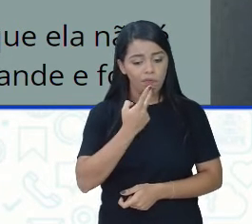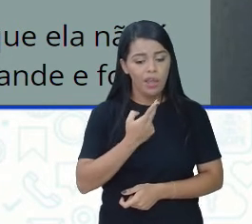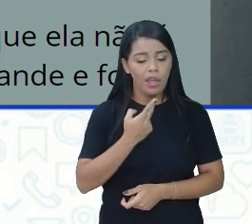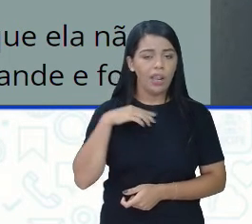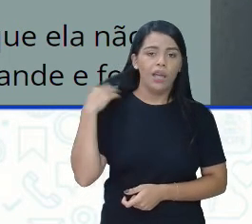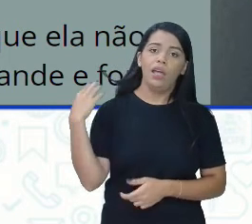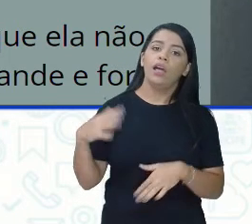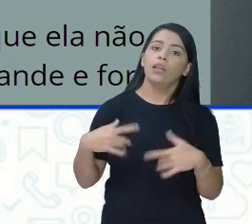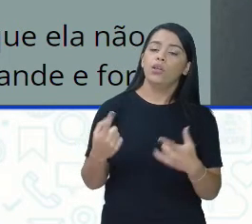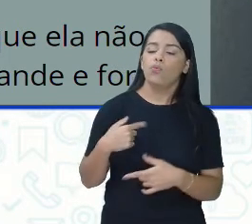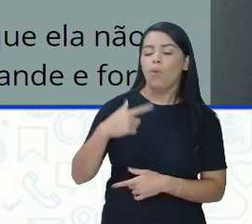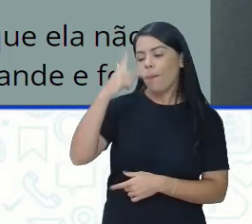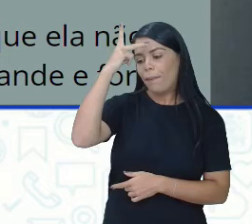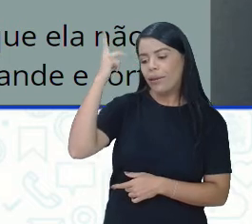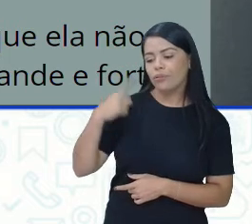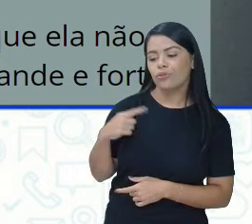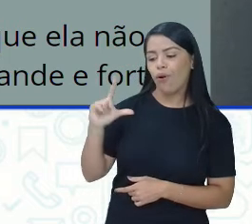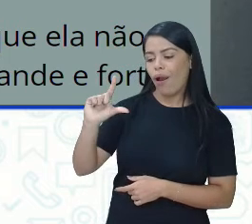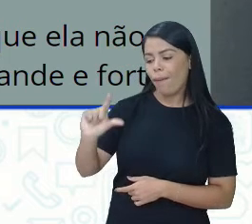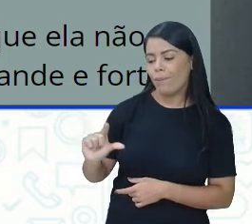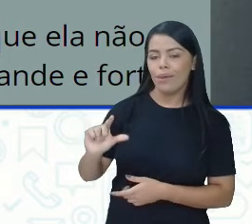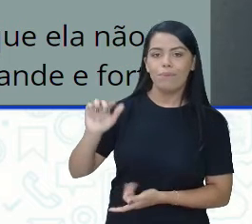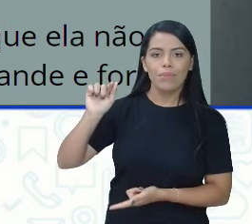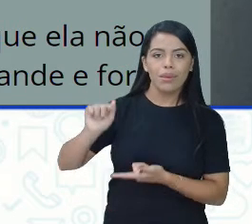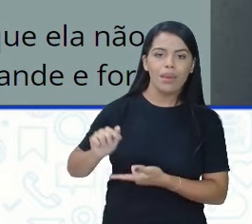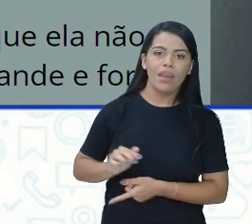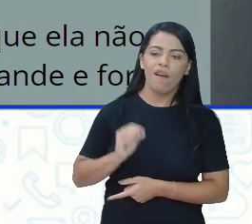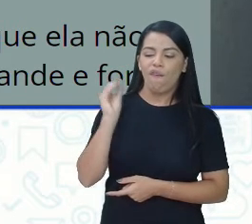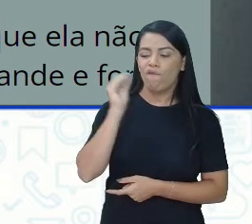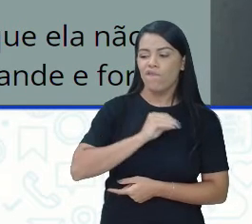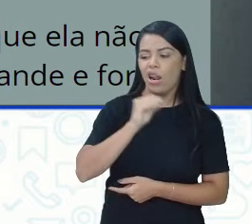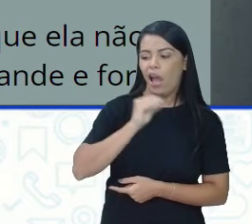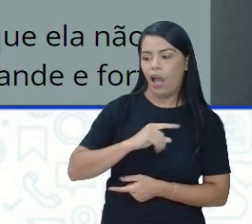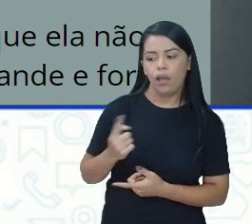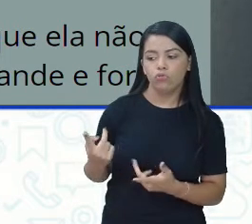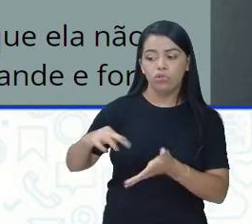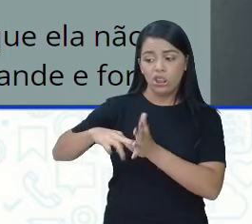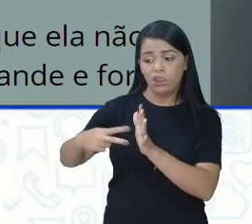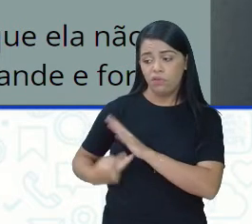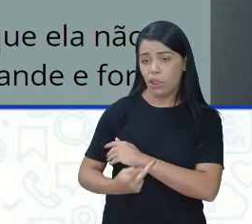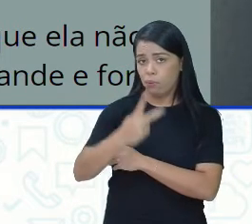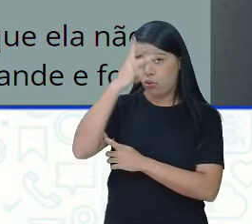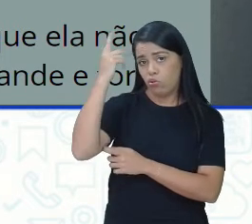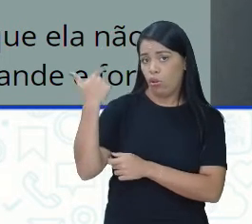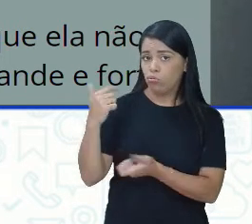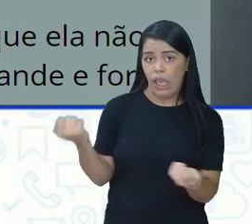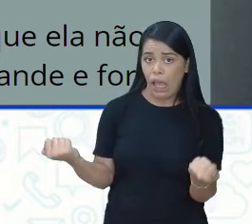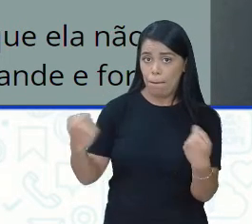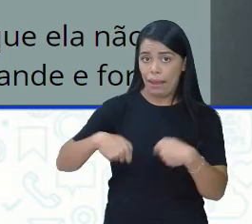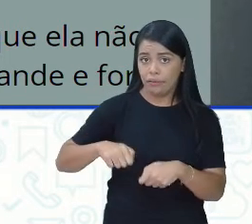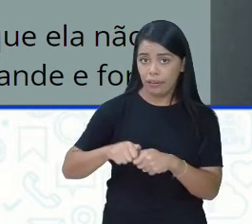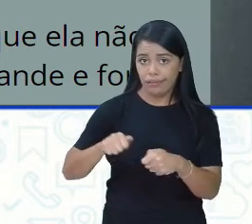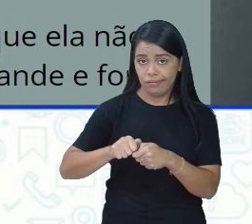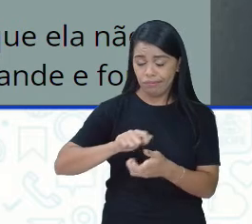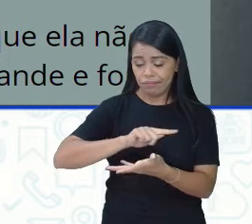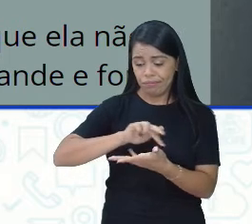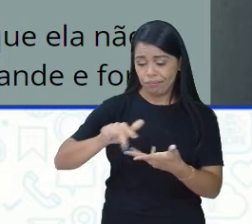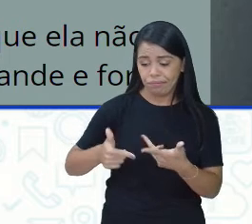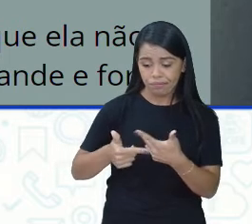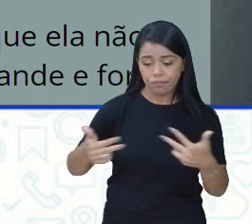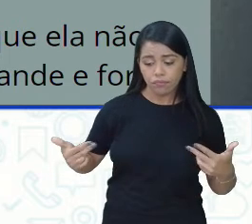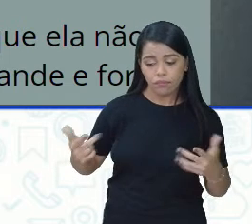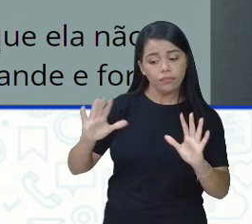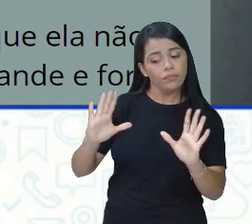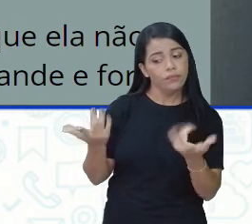porque alguém é pequeno ou aparenta ser frágil que ela não é capaz de fazer qualquer coisa, inclusive salvar quem é grande